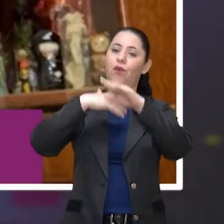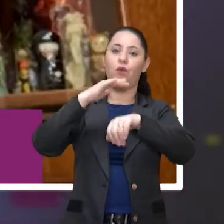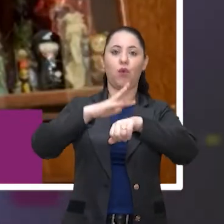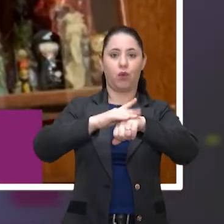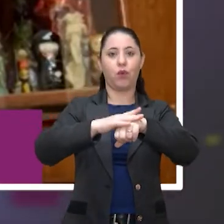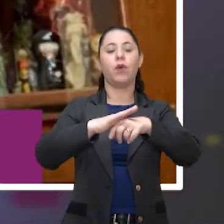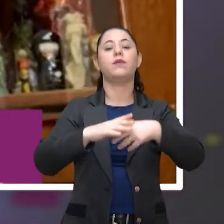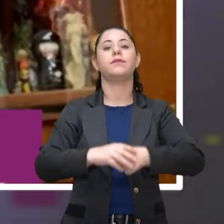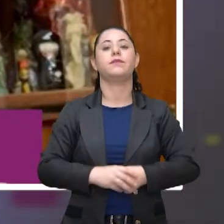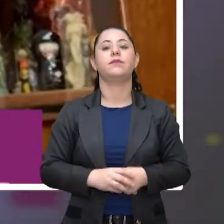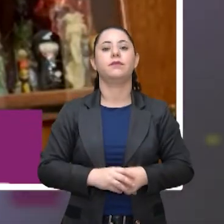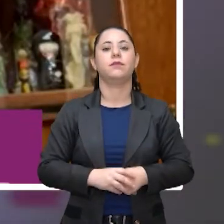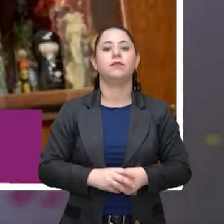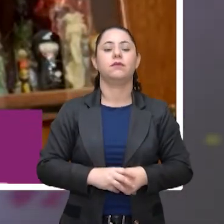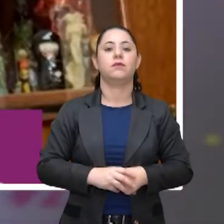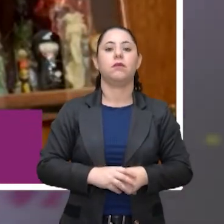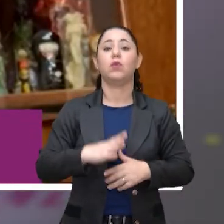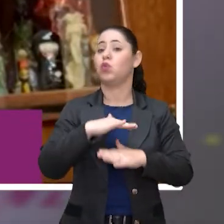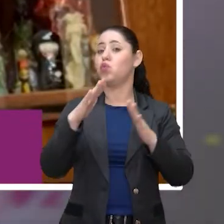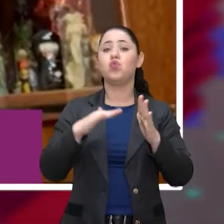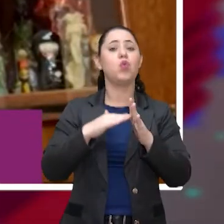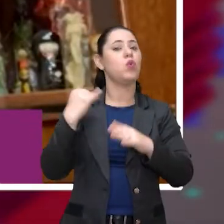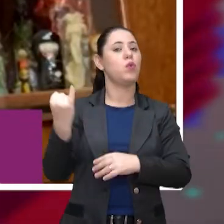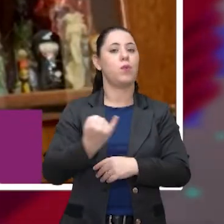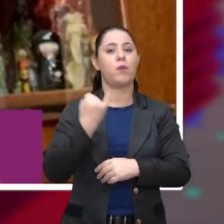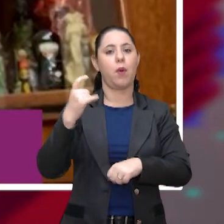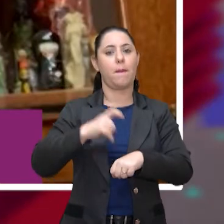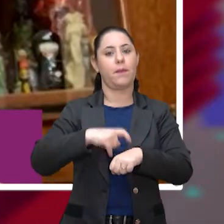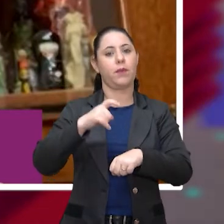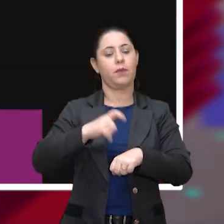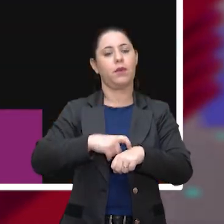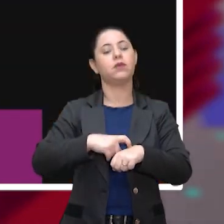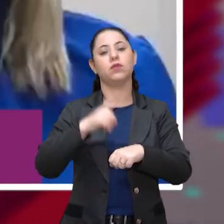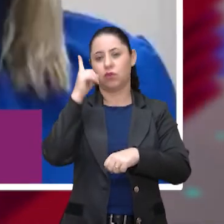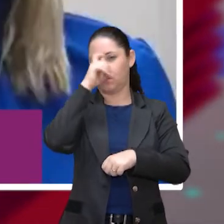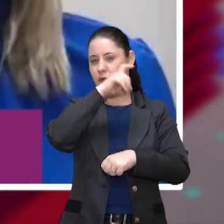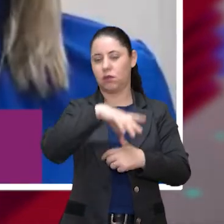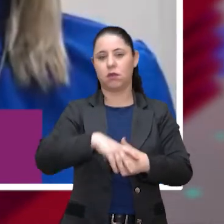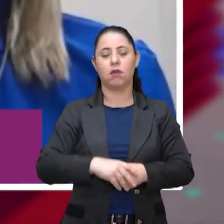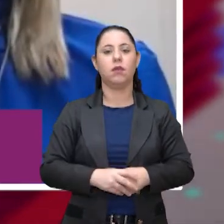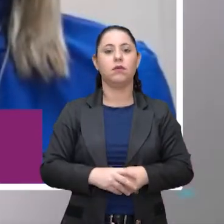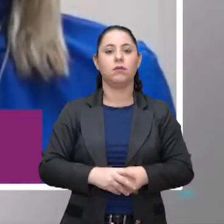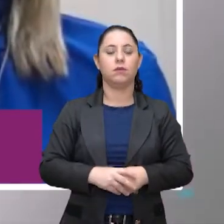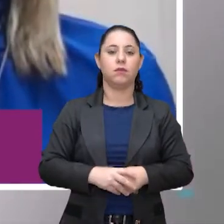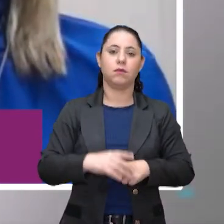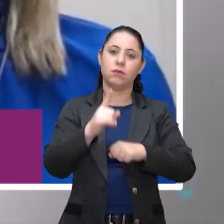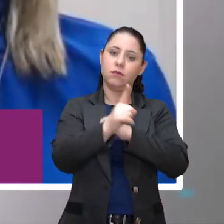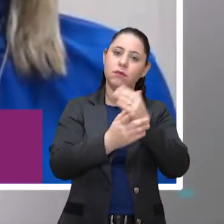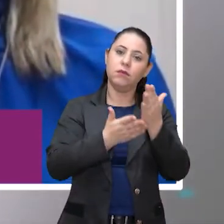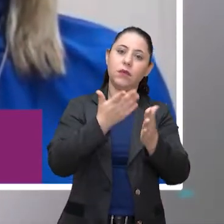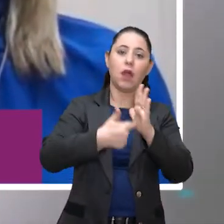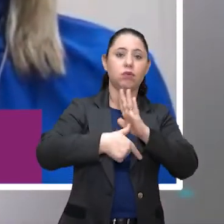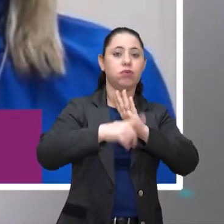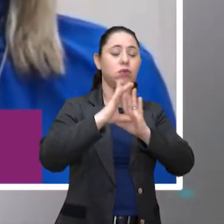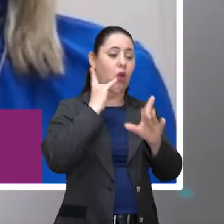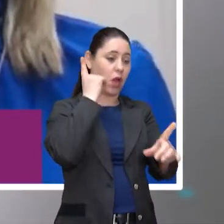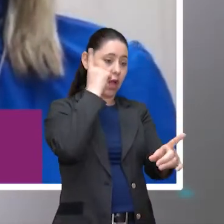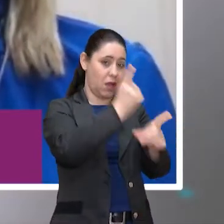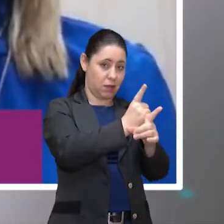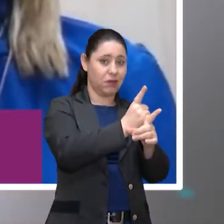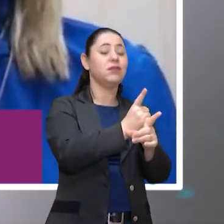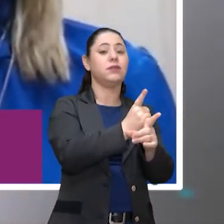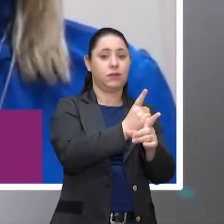doença. Então, tudo é importante, né, nesse momento. O tratamento mais precoce, o